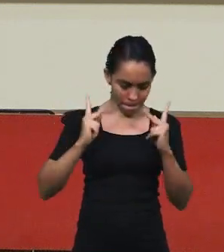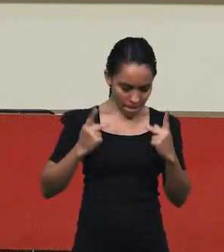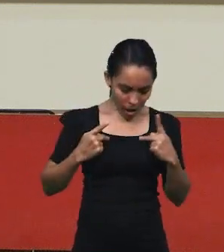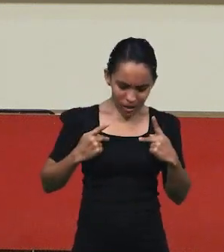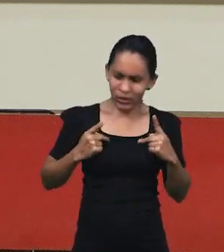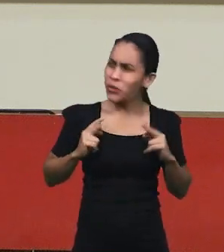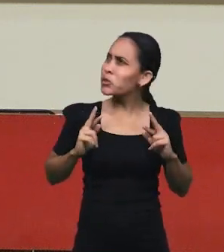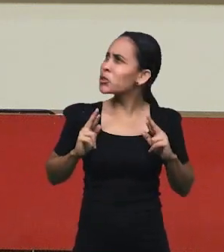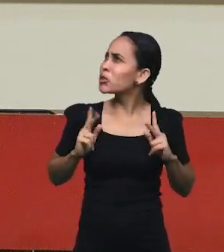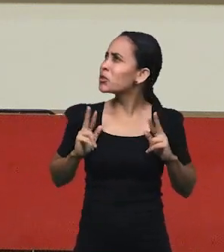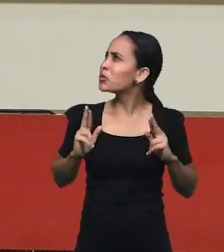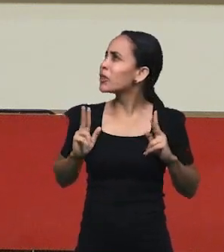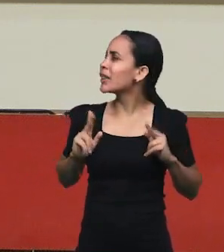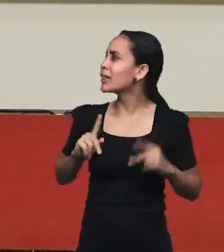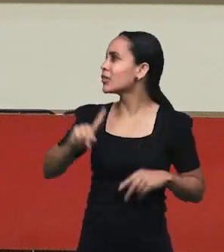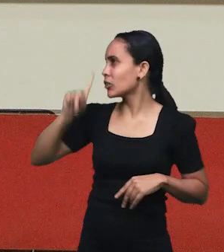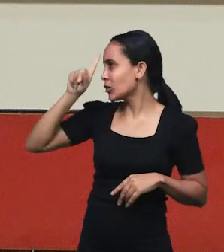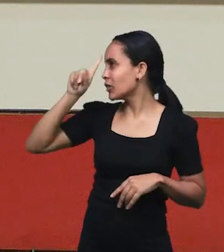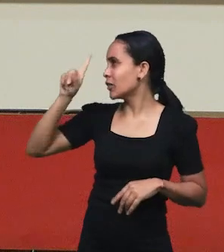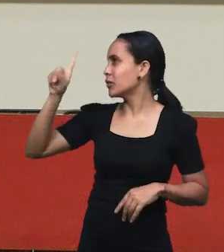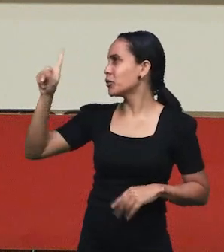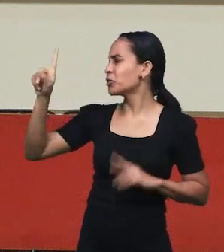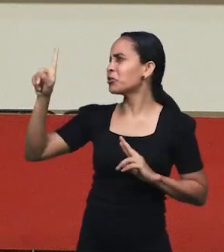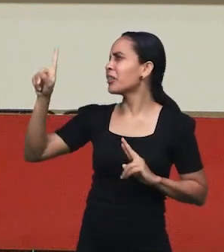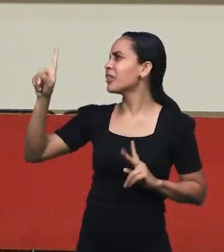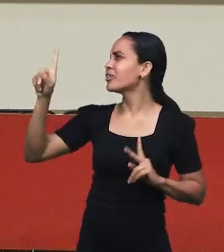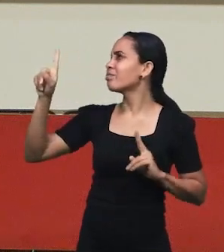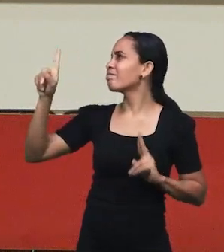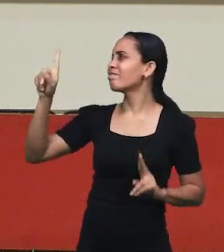de Deus estava mais diferente de Deus.